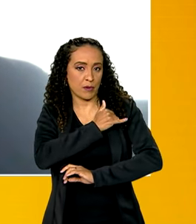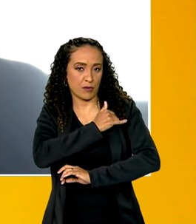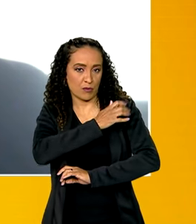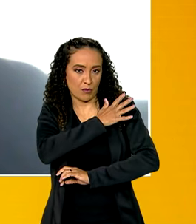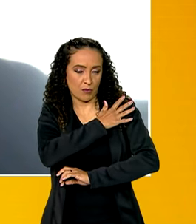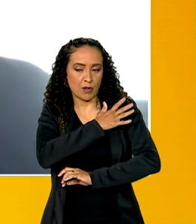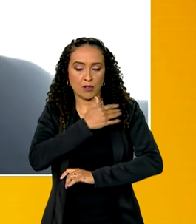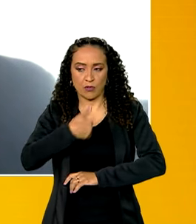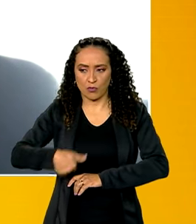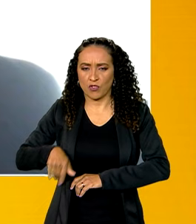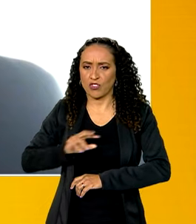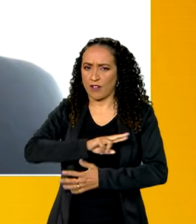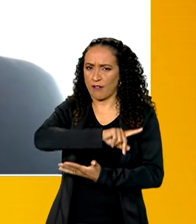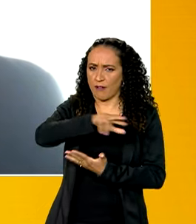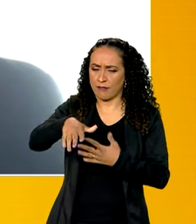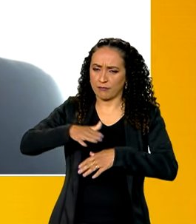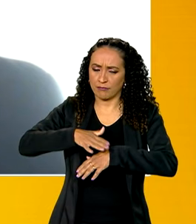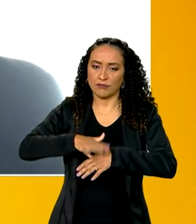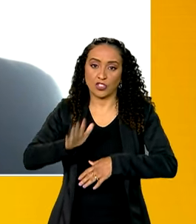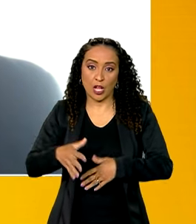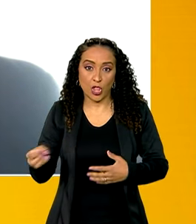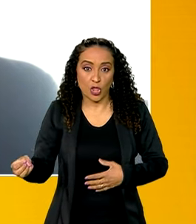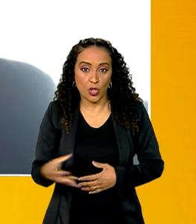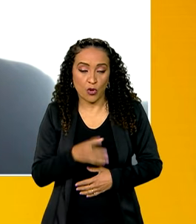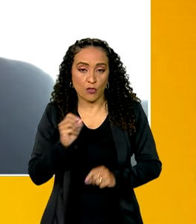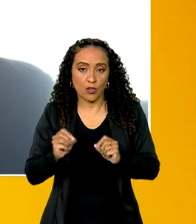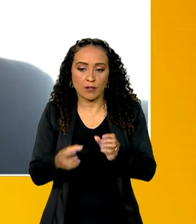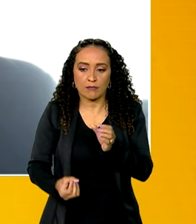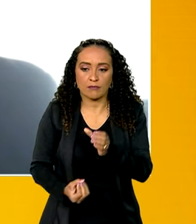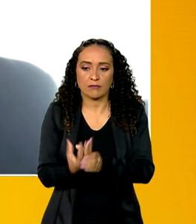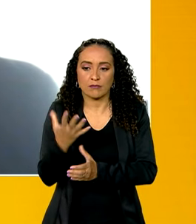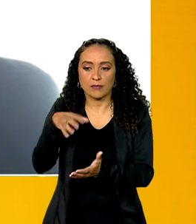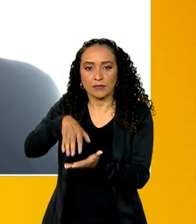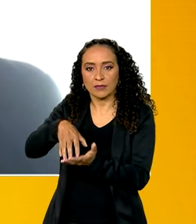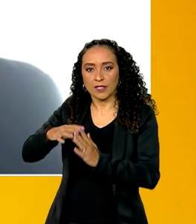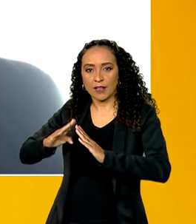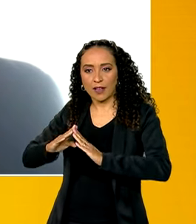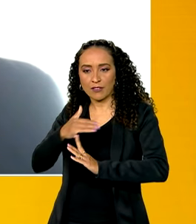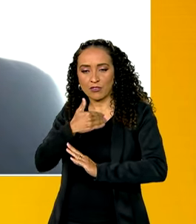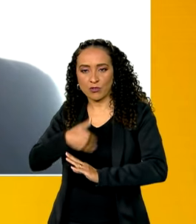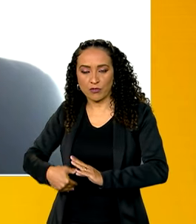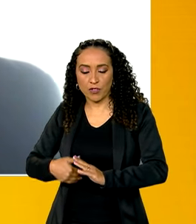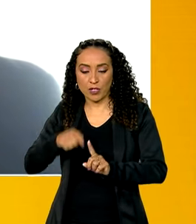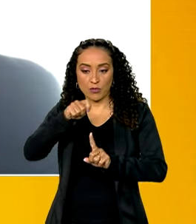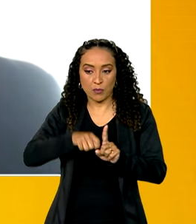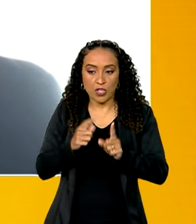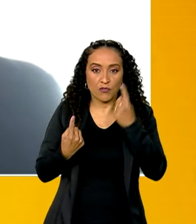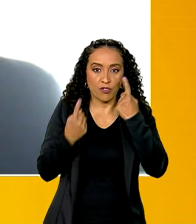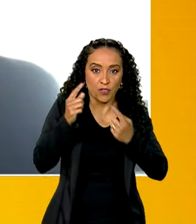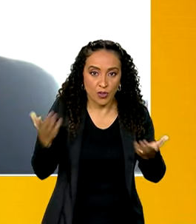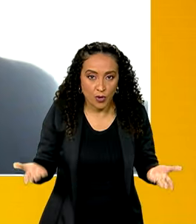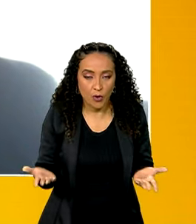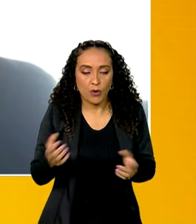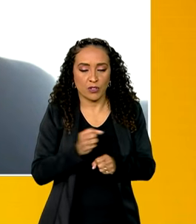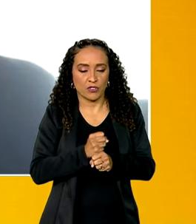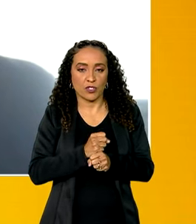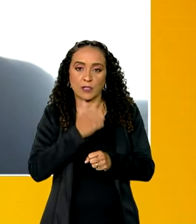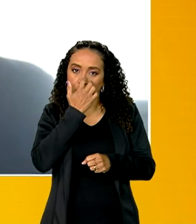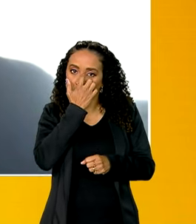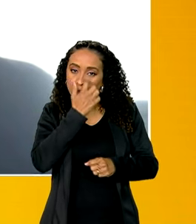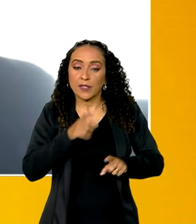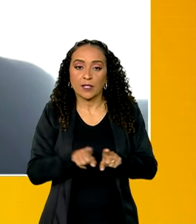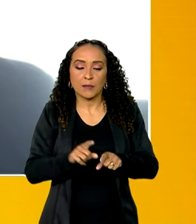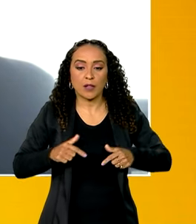várias ações, né? A novidade realmente foi a criação da Casa de Governo em fevereiro desse ano, o início